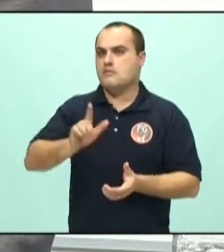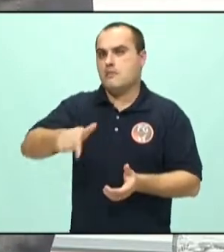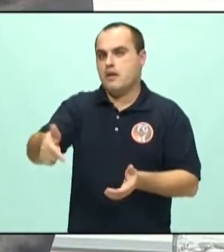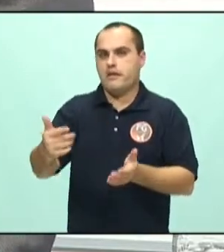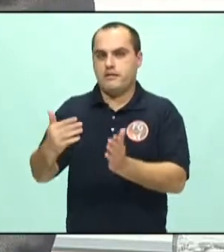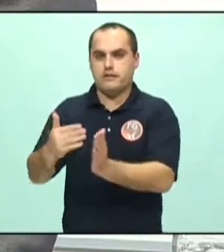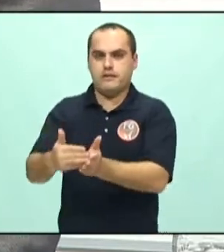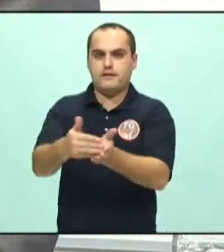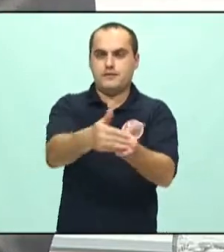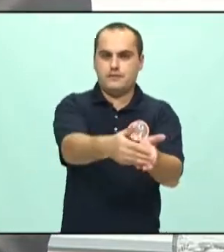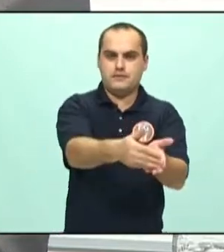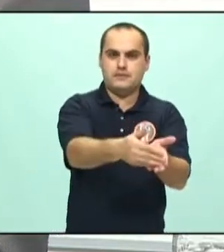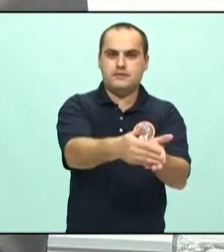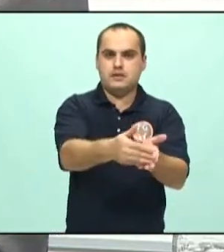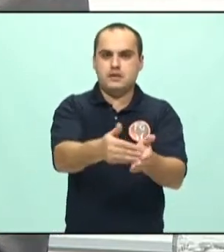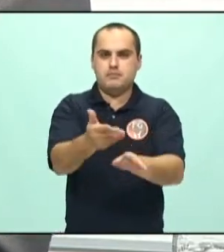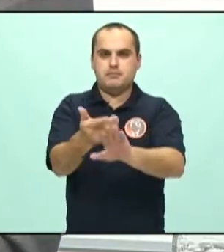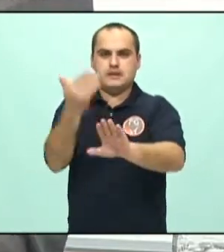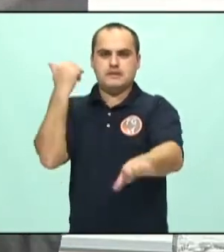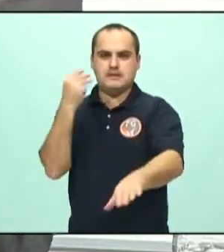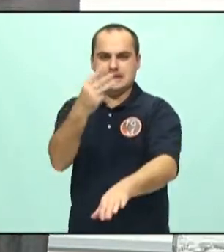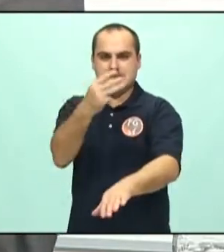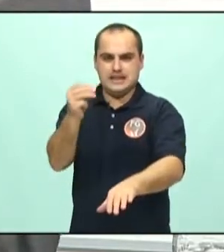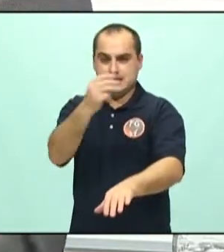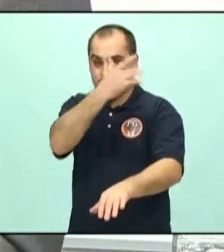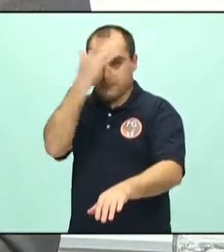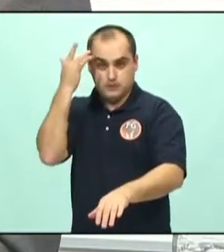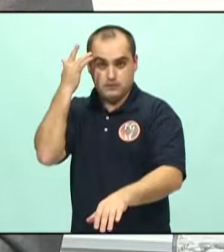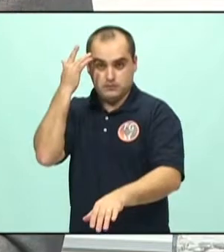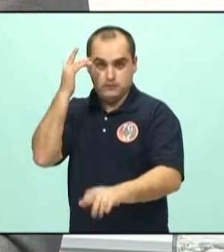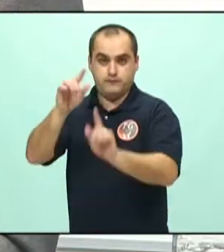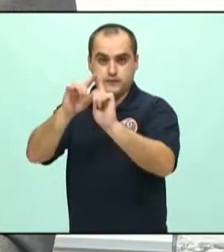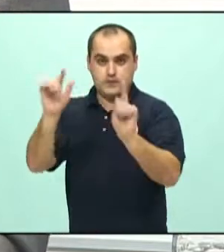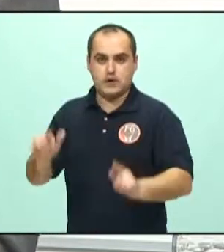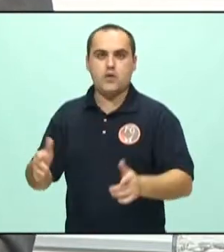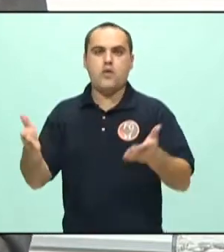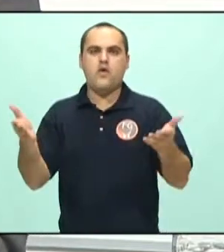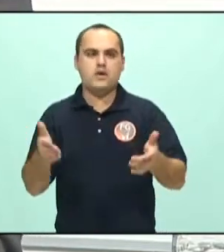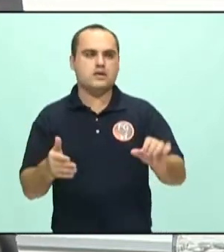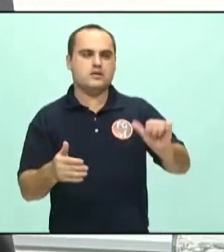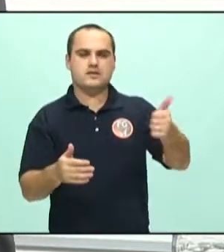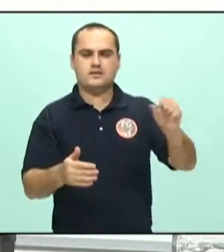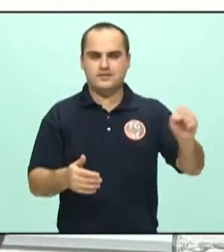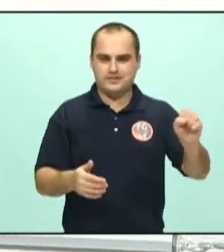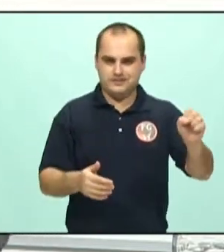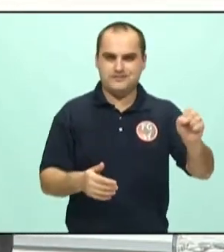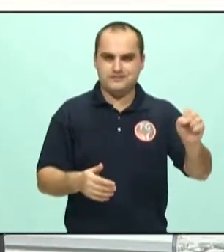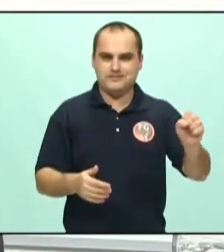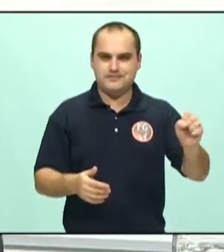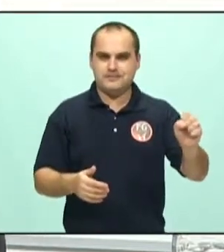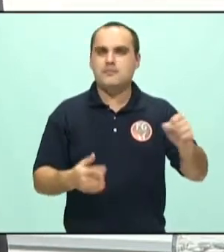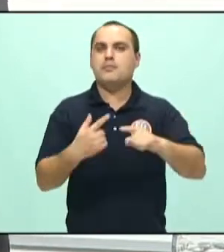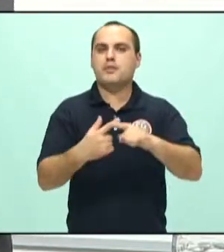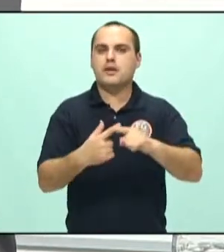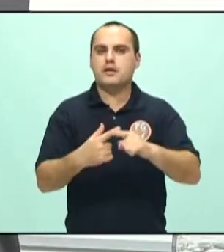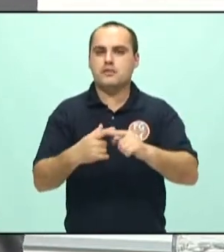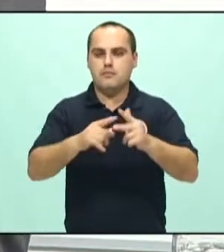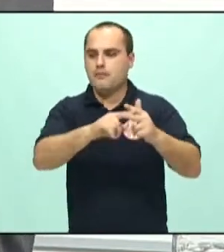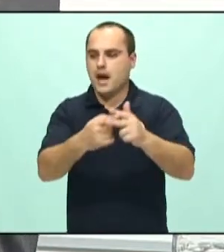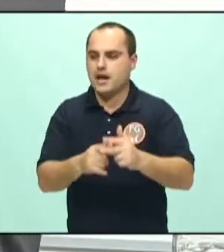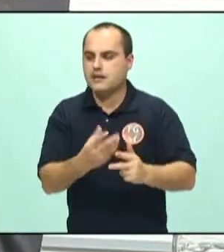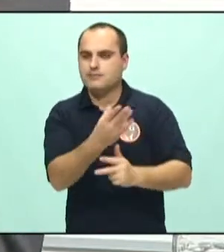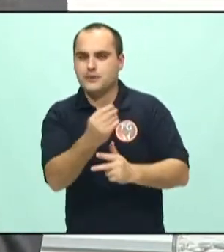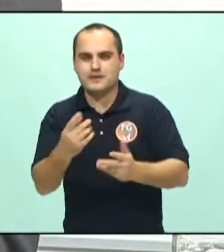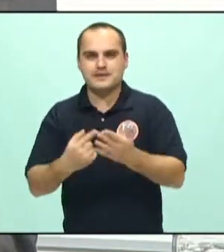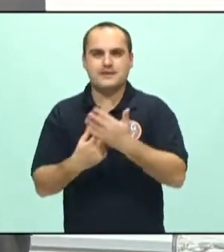30 homens, nós operamos hoje com 18 homens. Então, quer dizer, as inovações tecnológicas, a vinda de equipamentos como os portâneis acabaram reduzindo bastante as